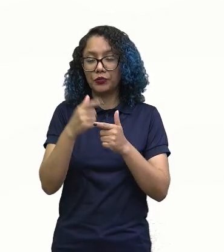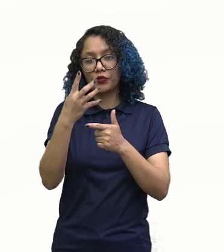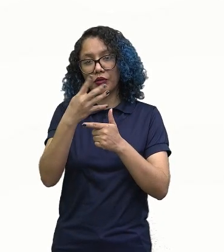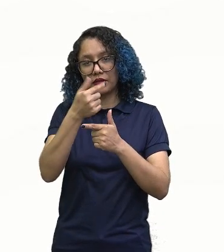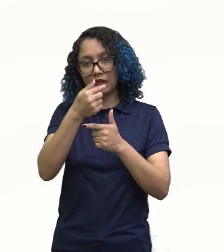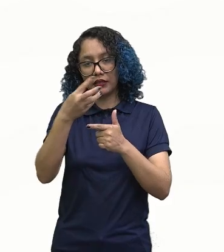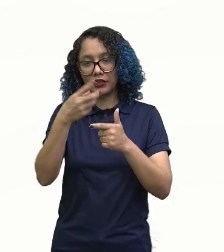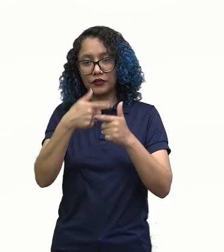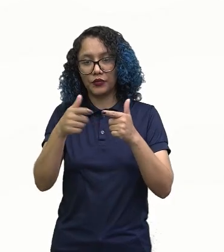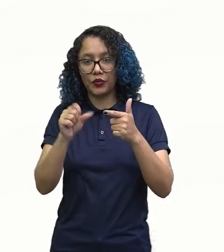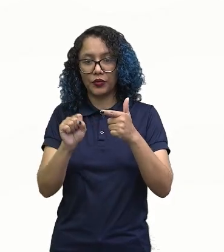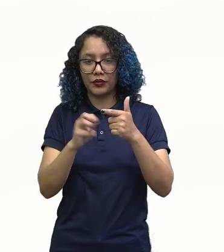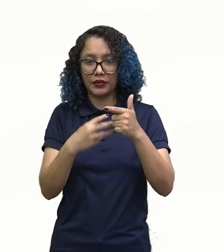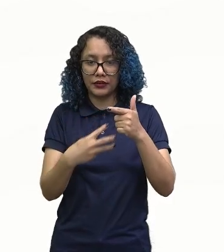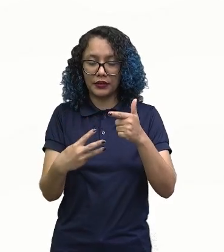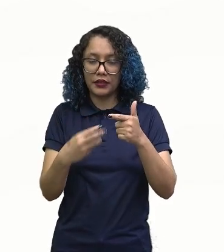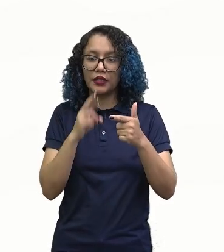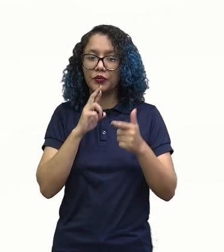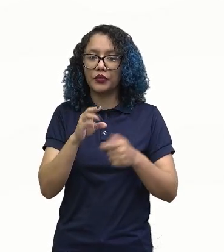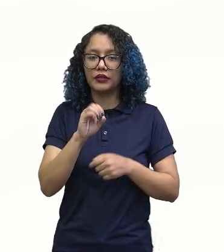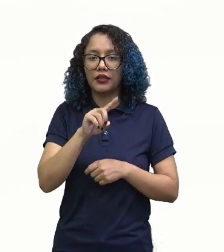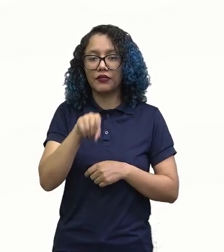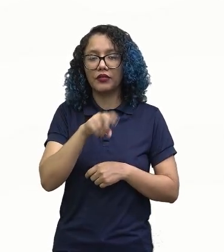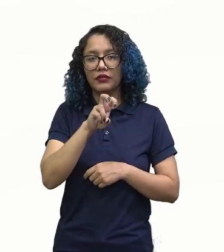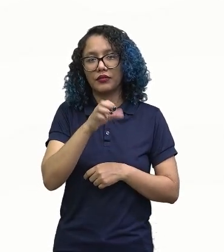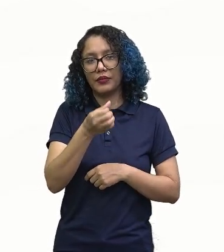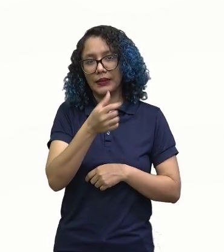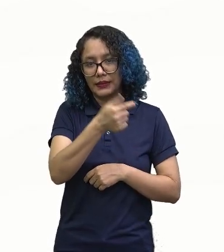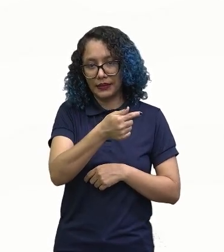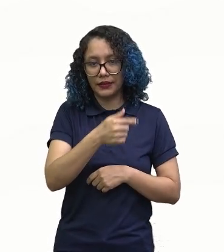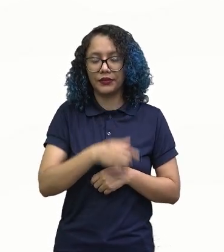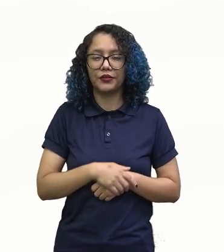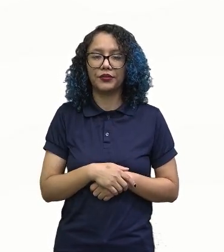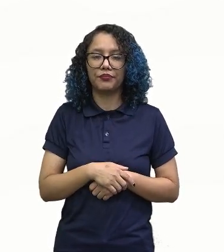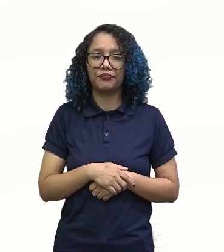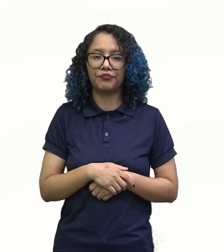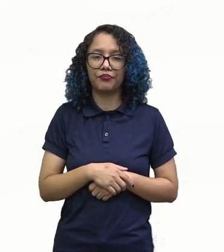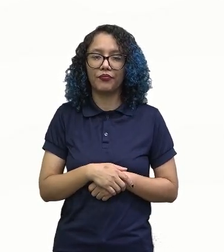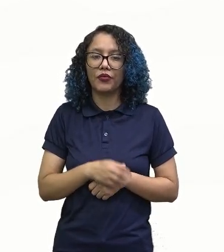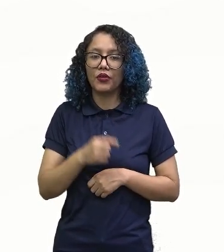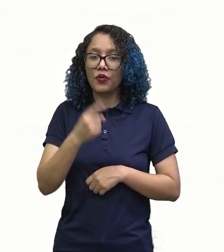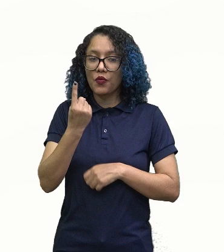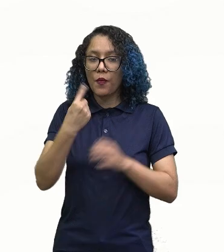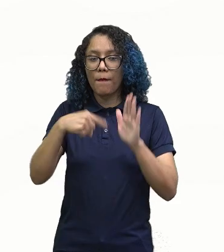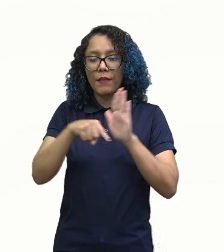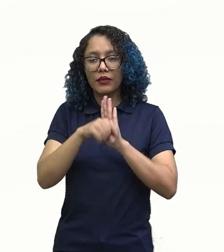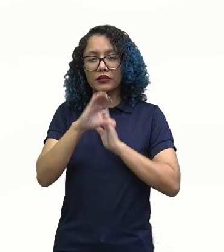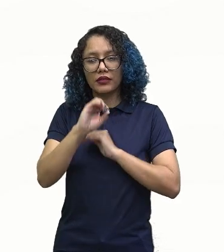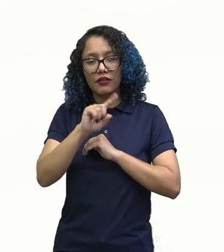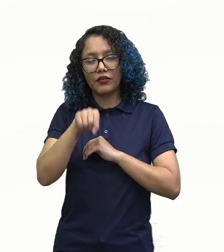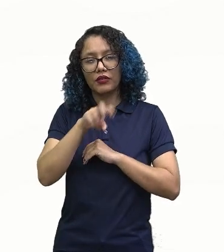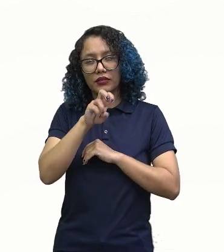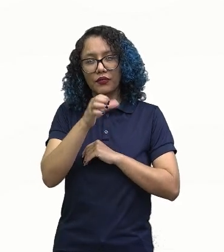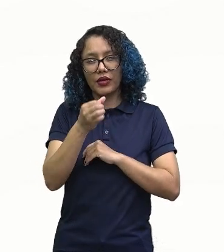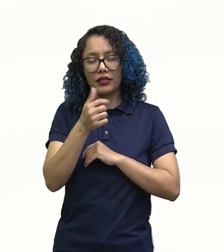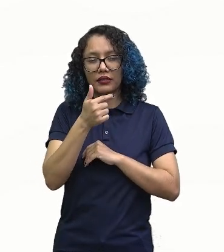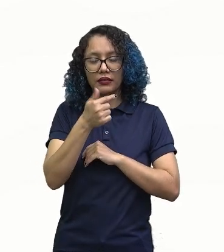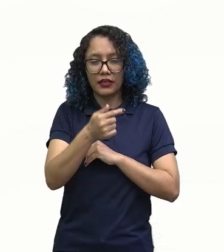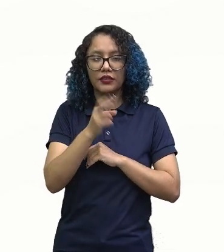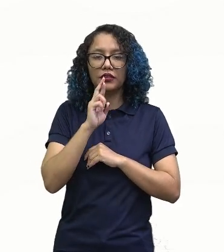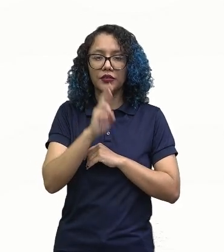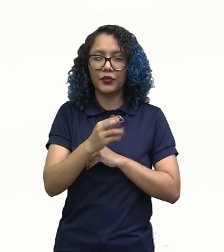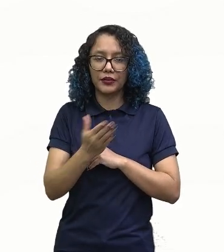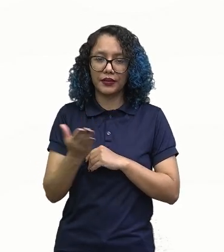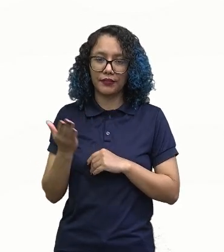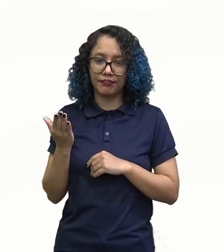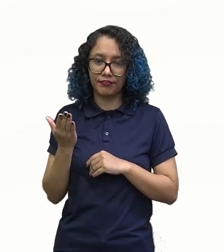833 dá 0,567. 1 menos 0,567 dá